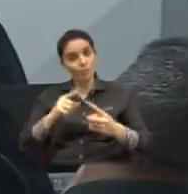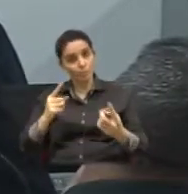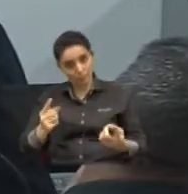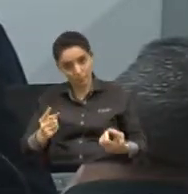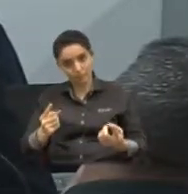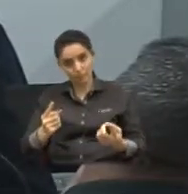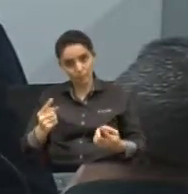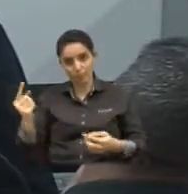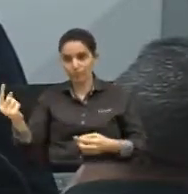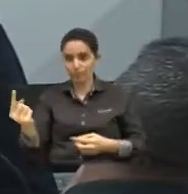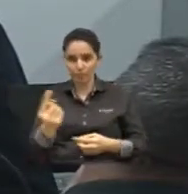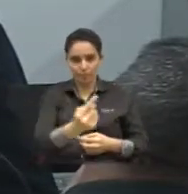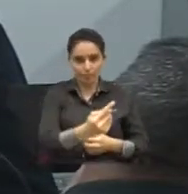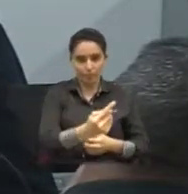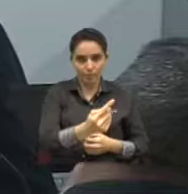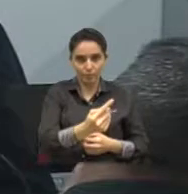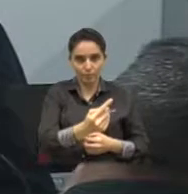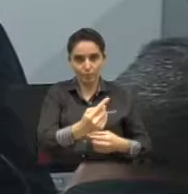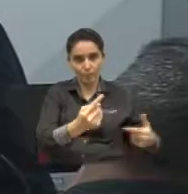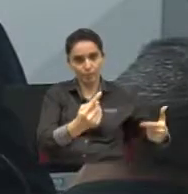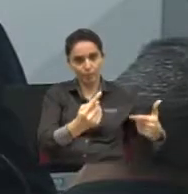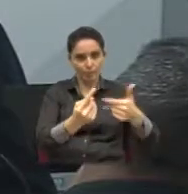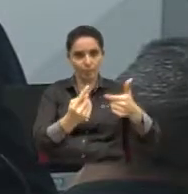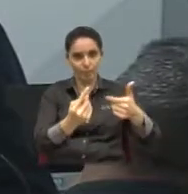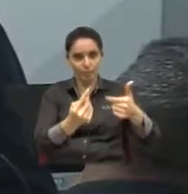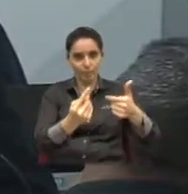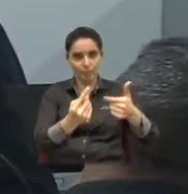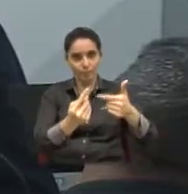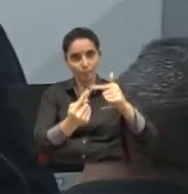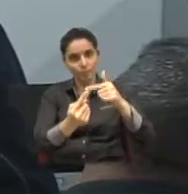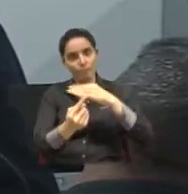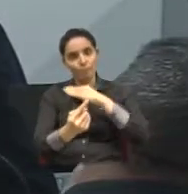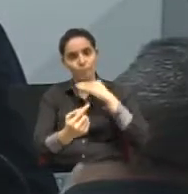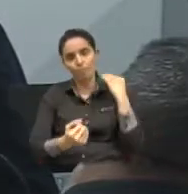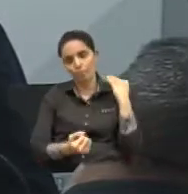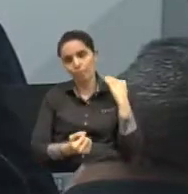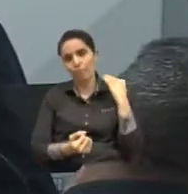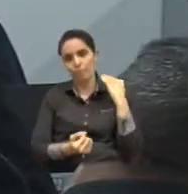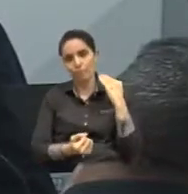E o Odilon viu ele, depois dentro de um caixão.